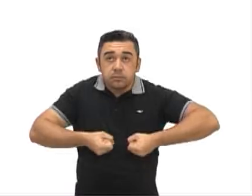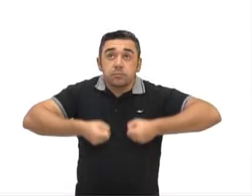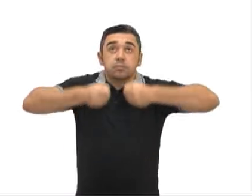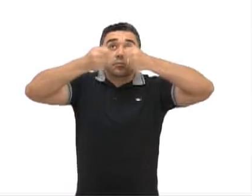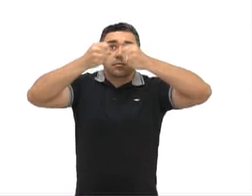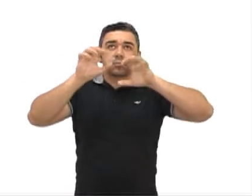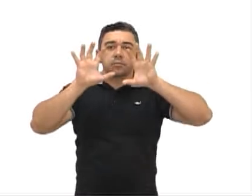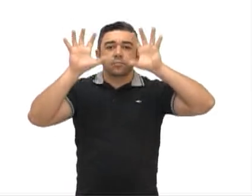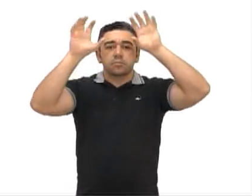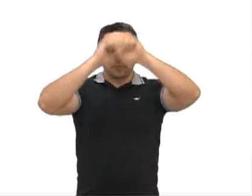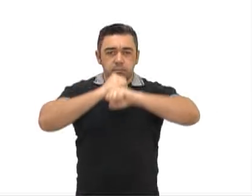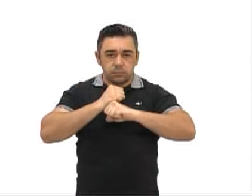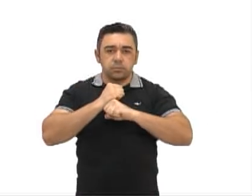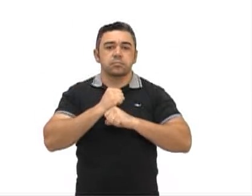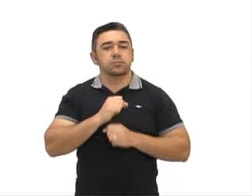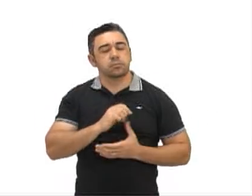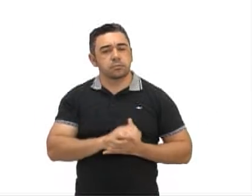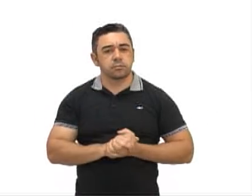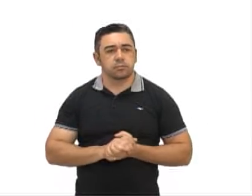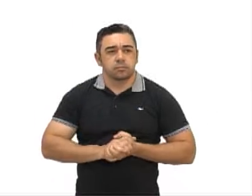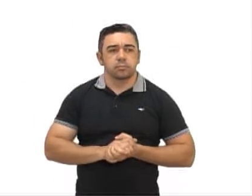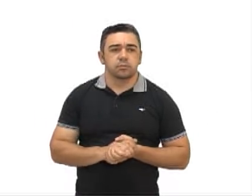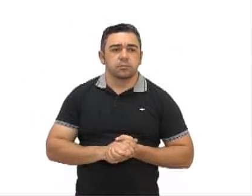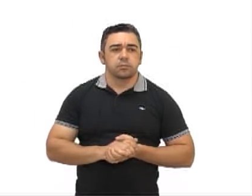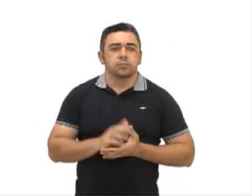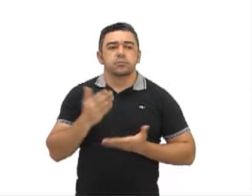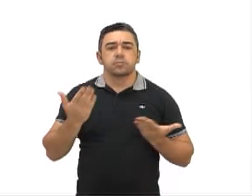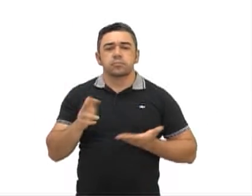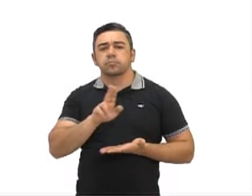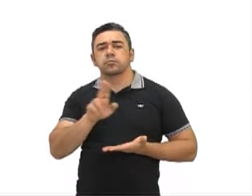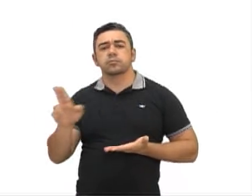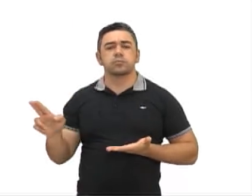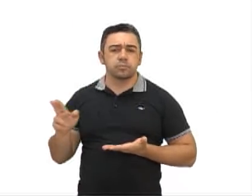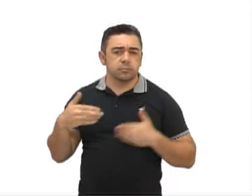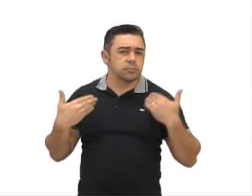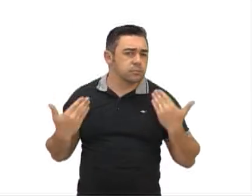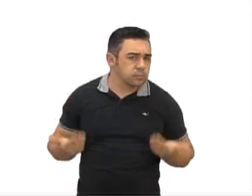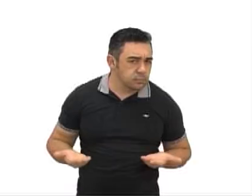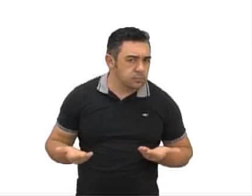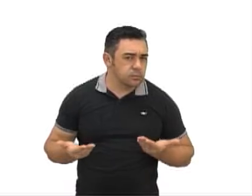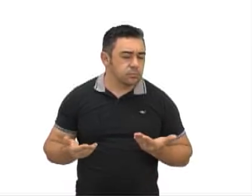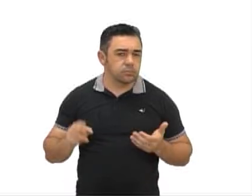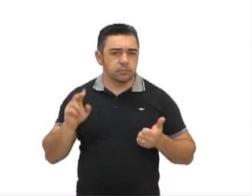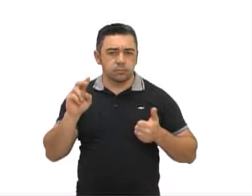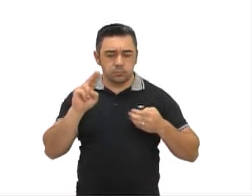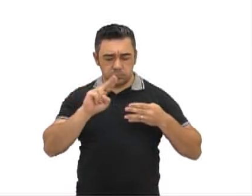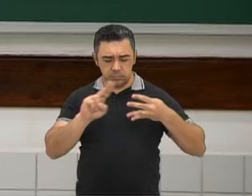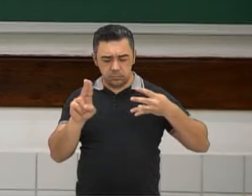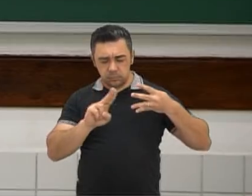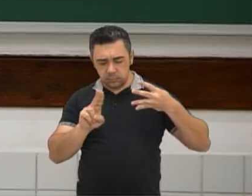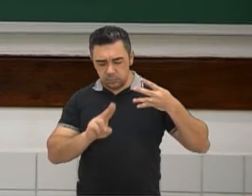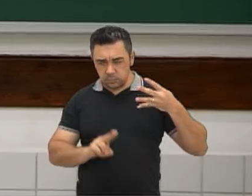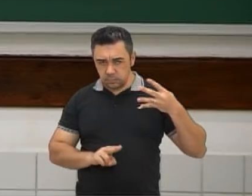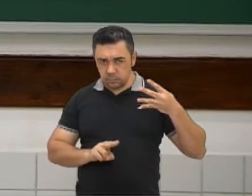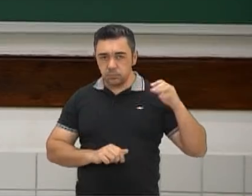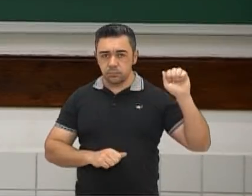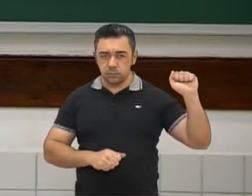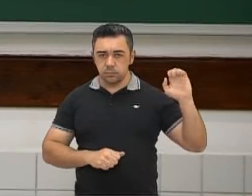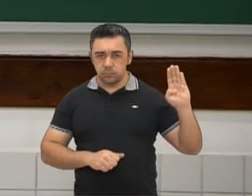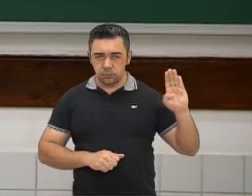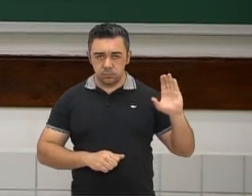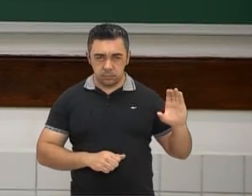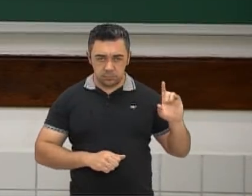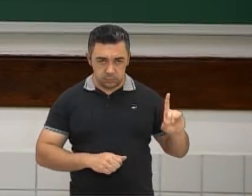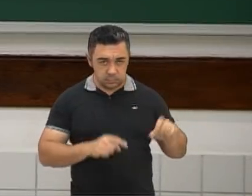pelos companheiros para disputar a bola. Essa descrição refere-se a qual formação? De novo, você vai ter